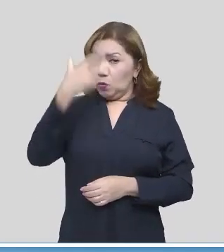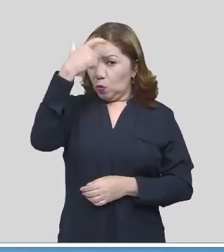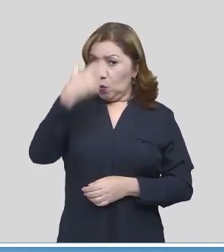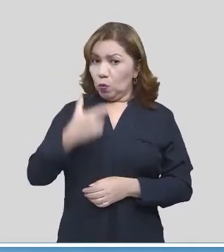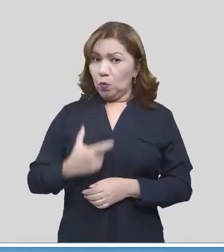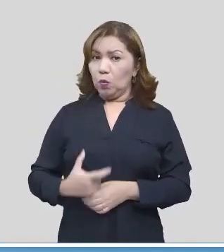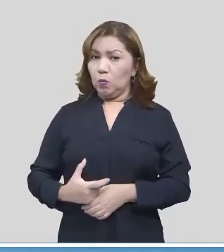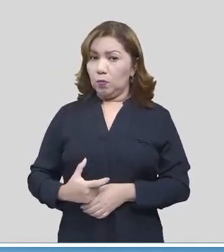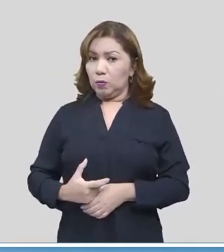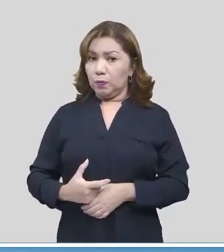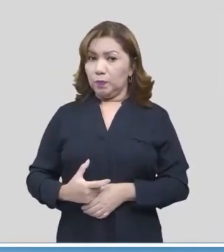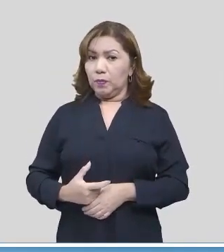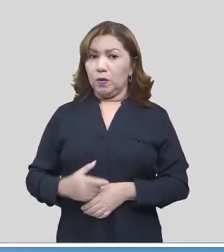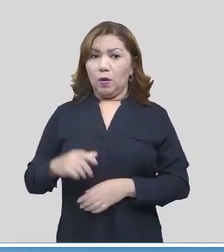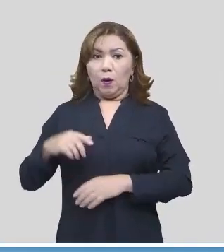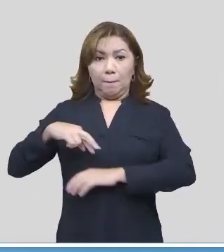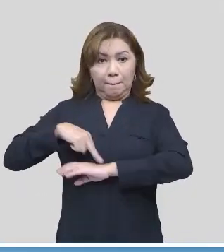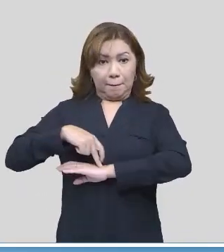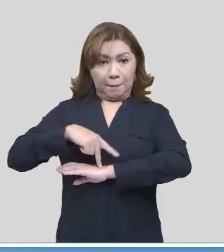Passo,